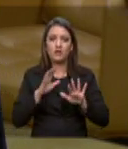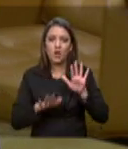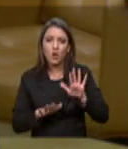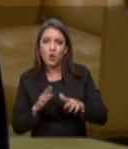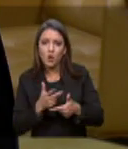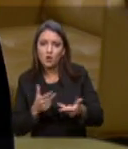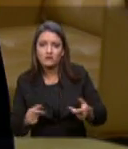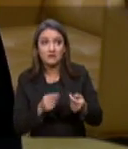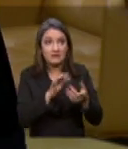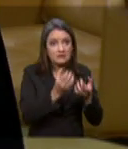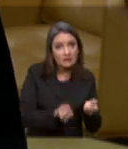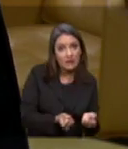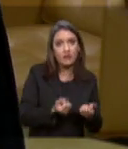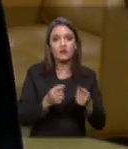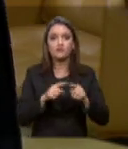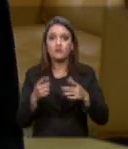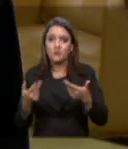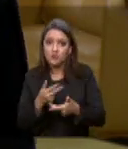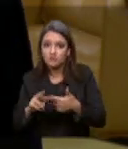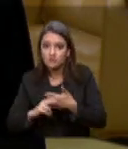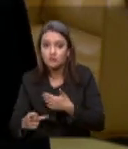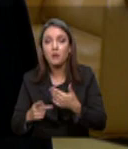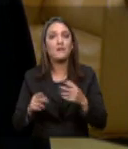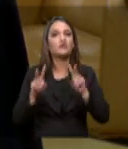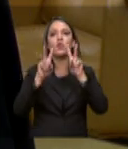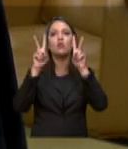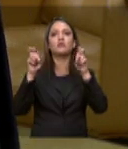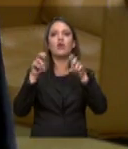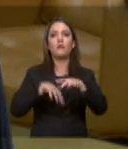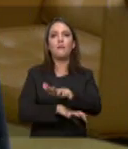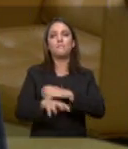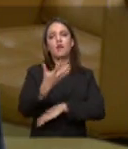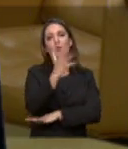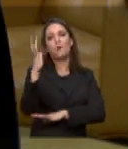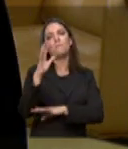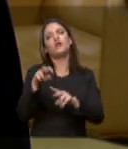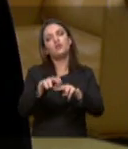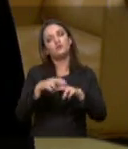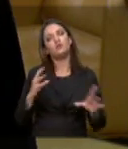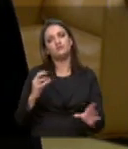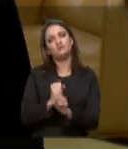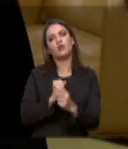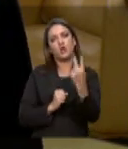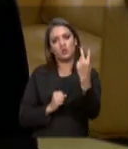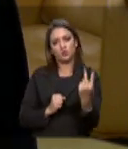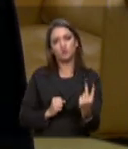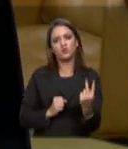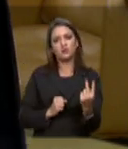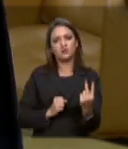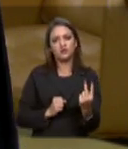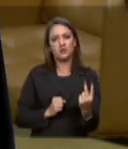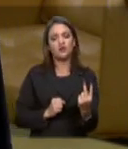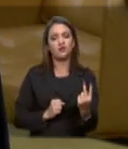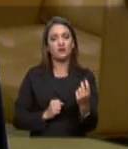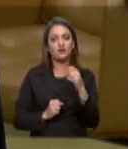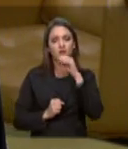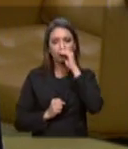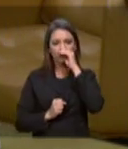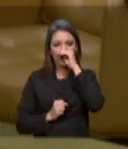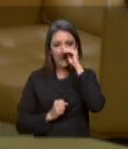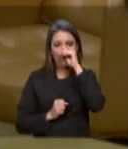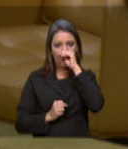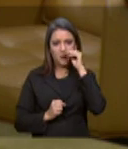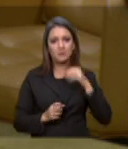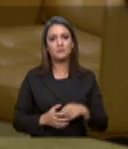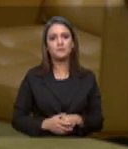rito e consequências, o que as une é a temática ambiental, motivo pelo qual estamos aqui a tratar delas em conjunto.